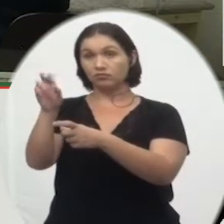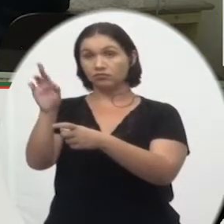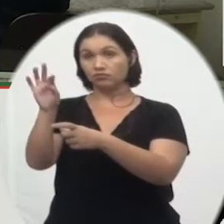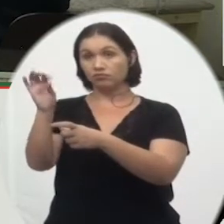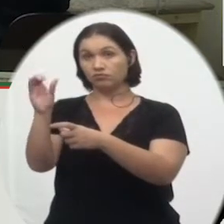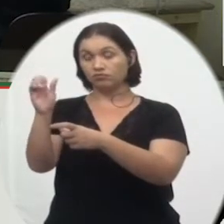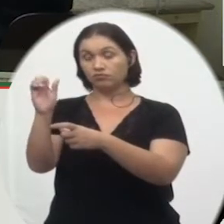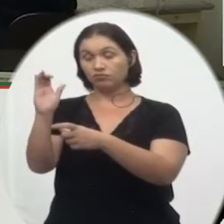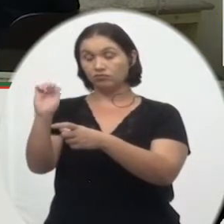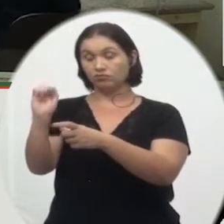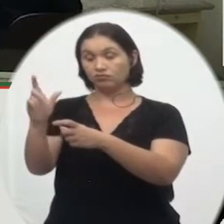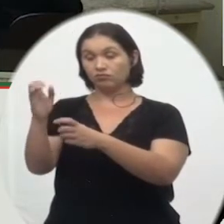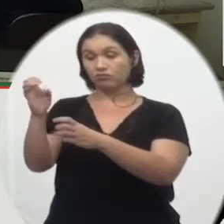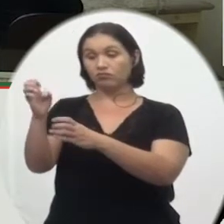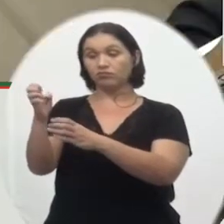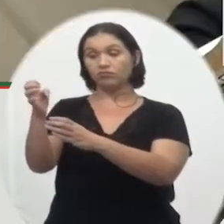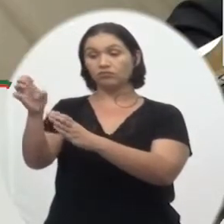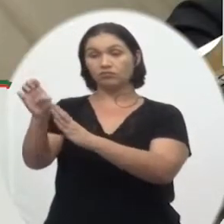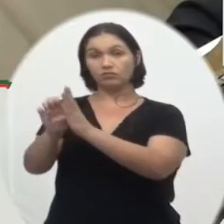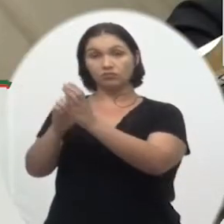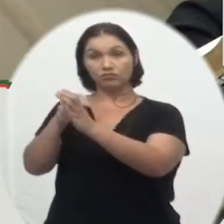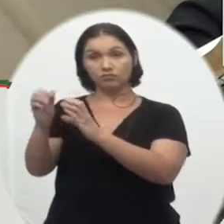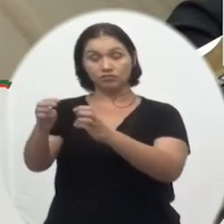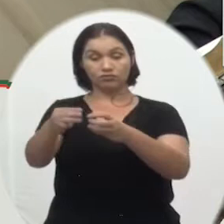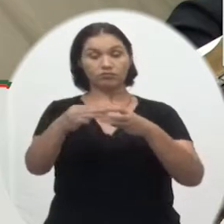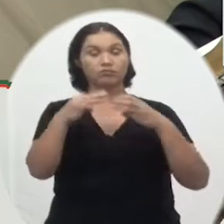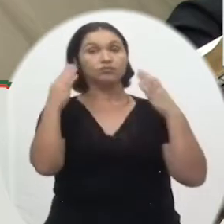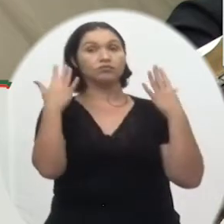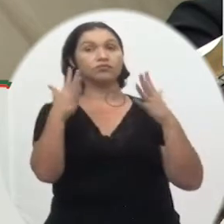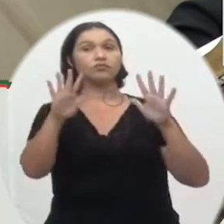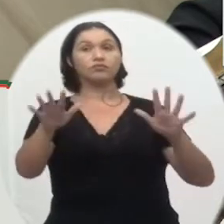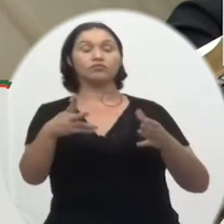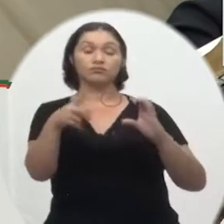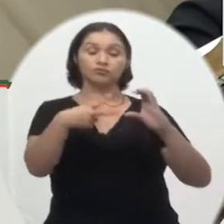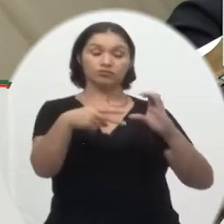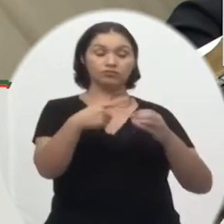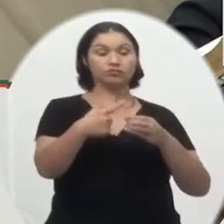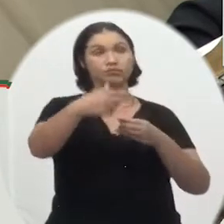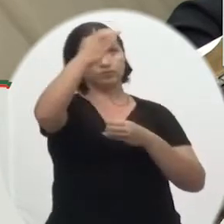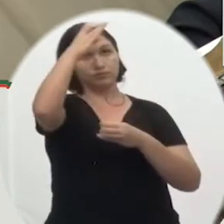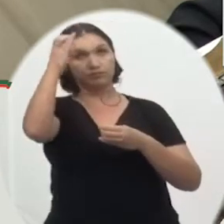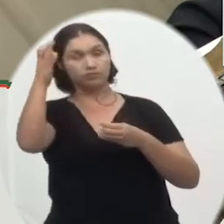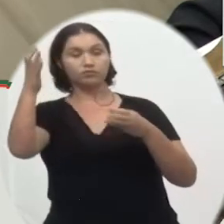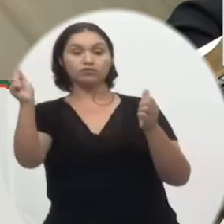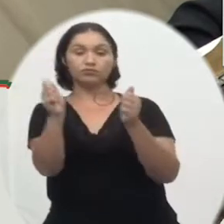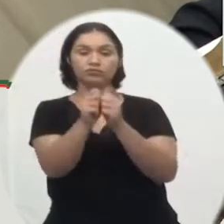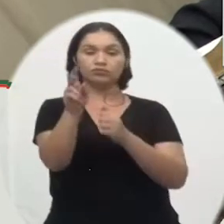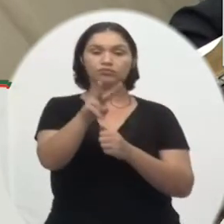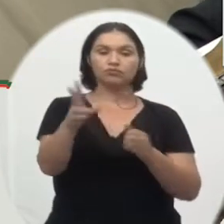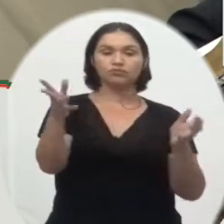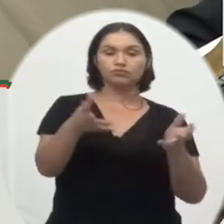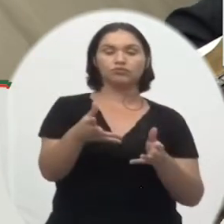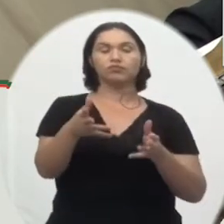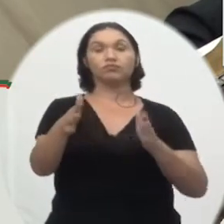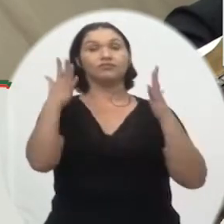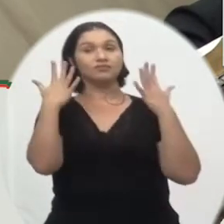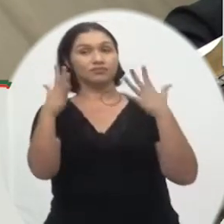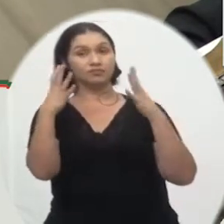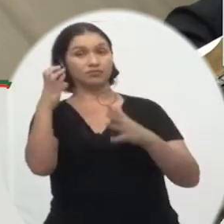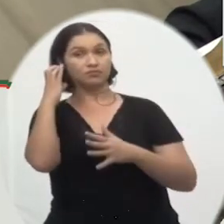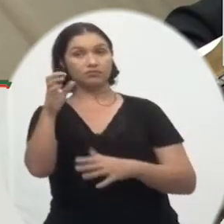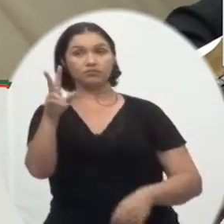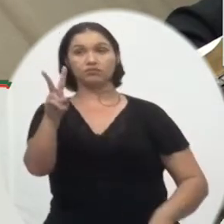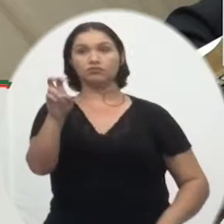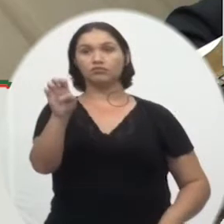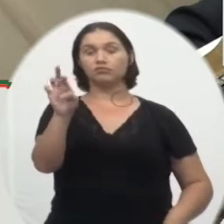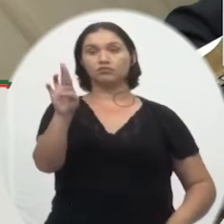segue. A Câmara Municipal de Criciúma, por meio de seus vereadores, vem a público aplaudir a Rádio Vertical, É uma